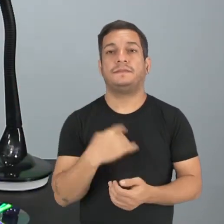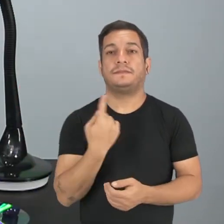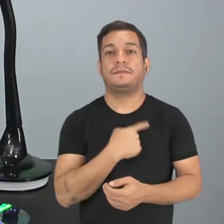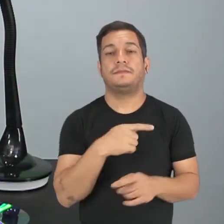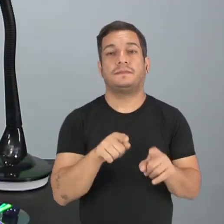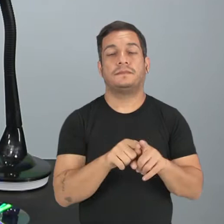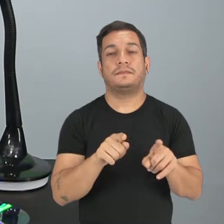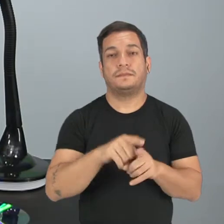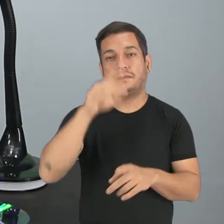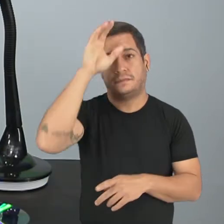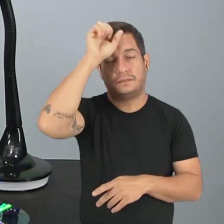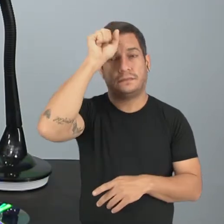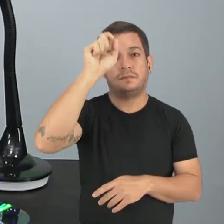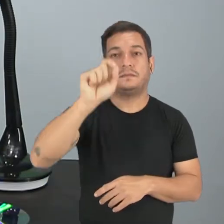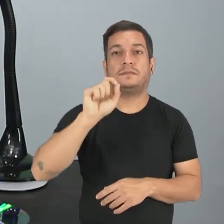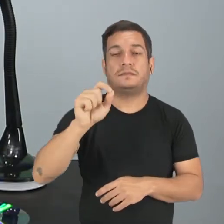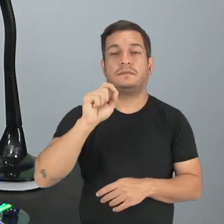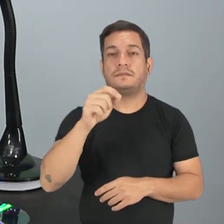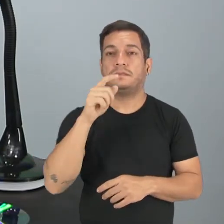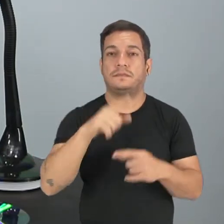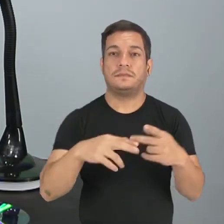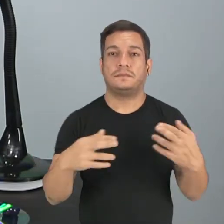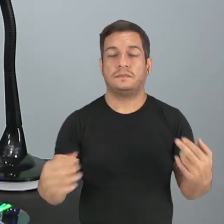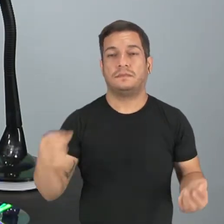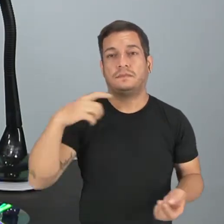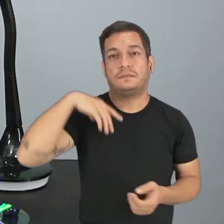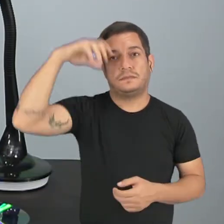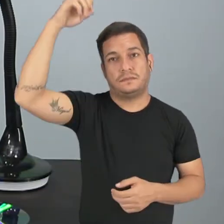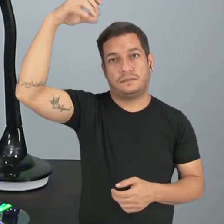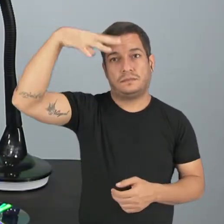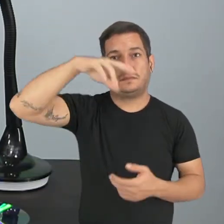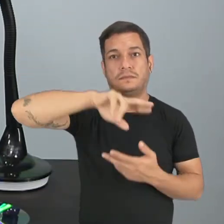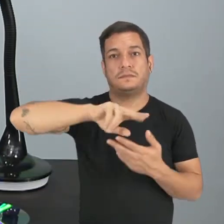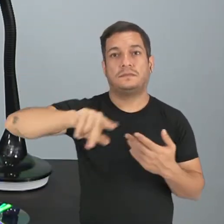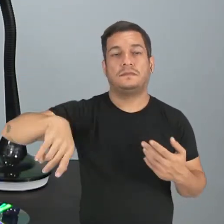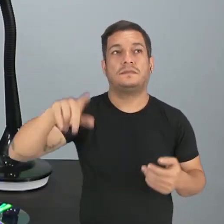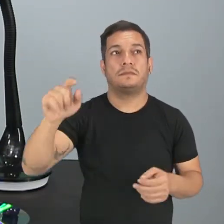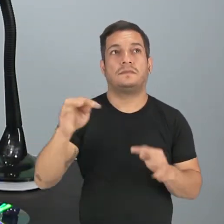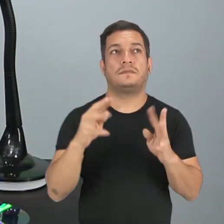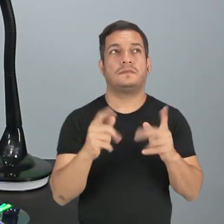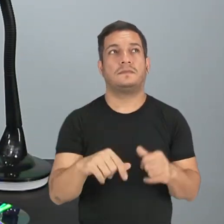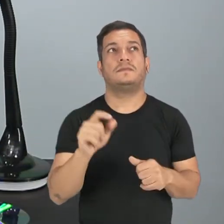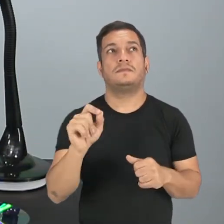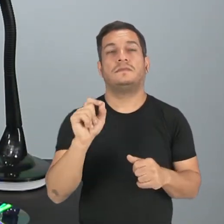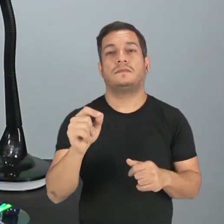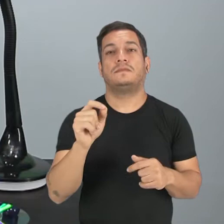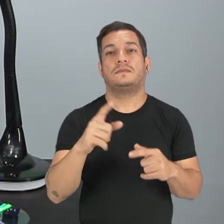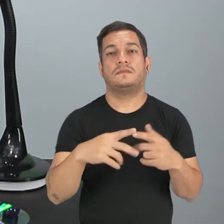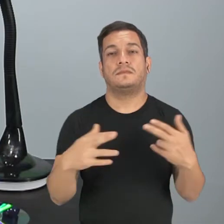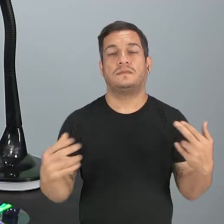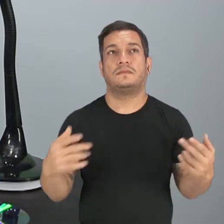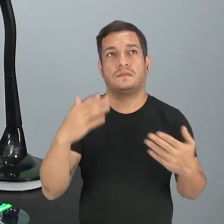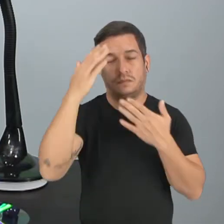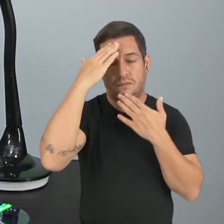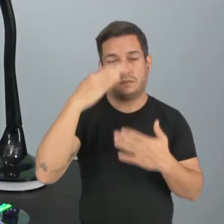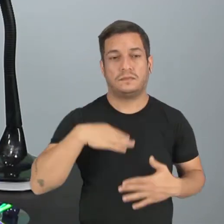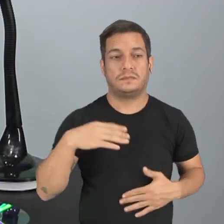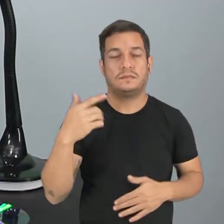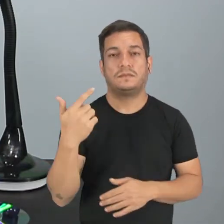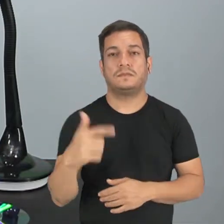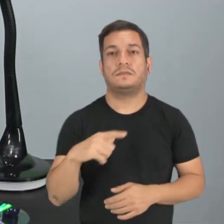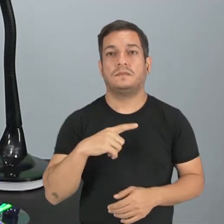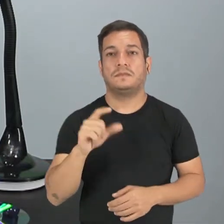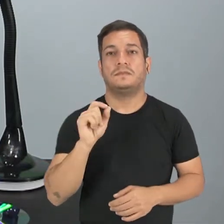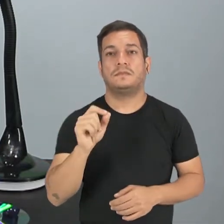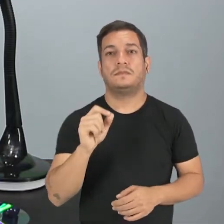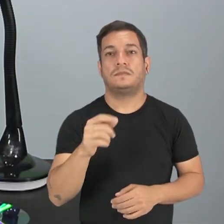também aprendemos que os objetos iluminados são todos objetos ou corpos que não produzem